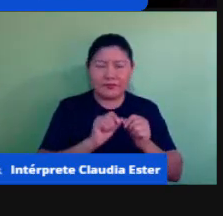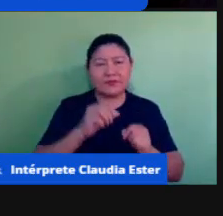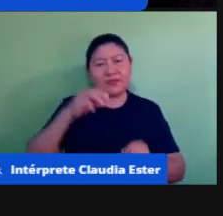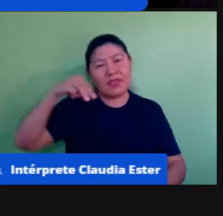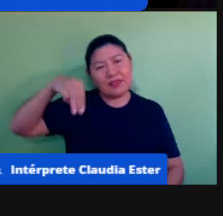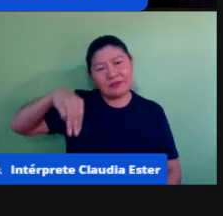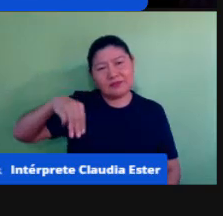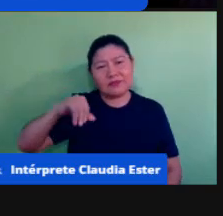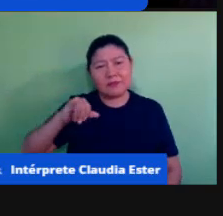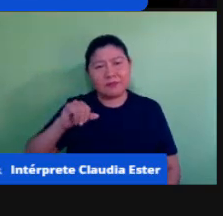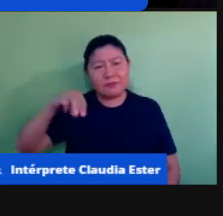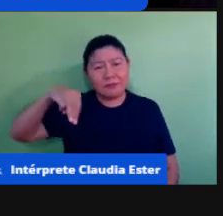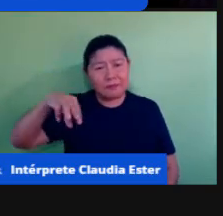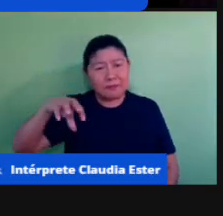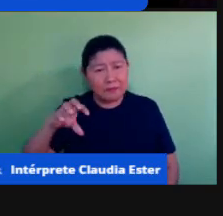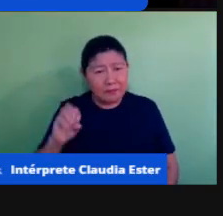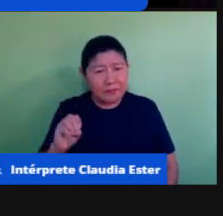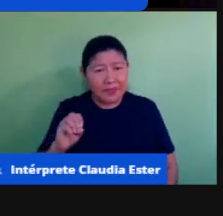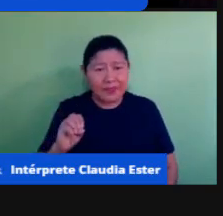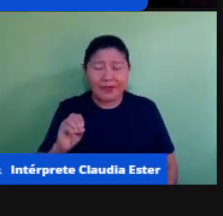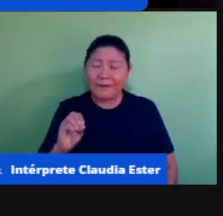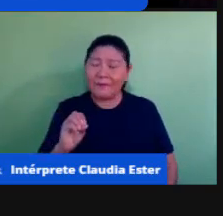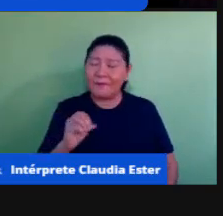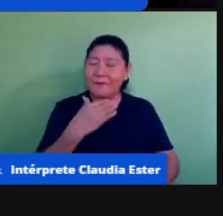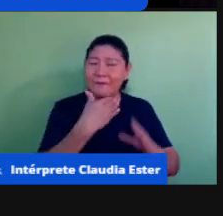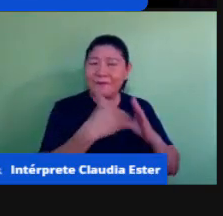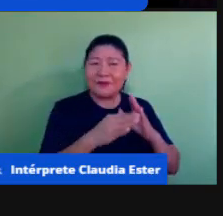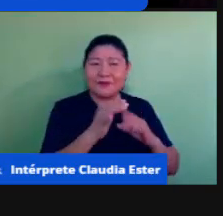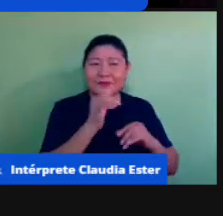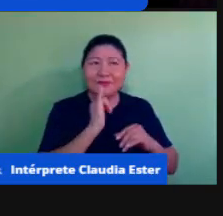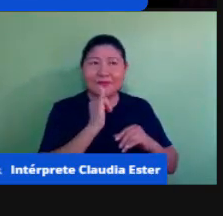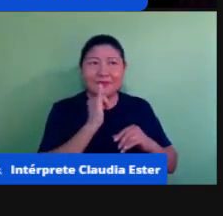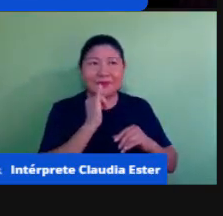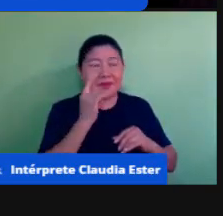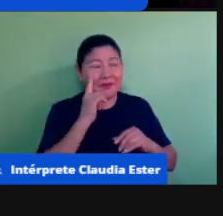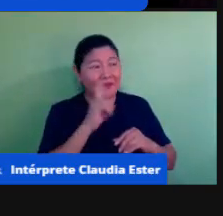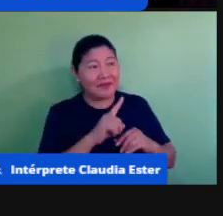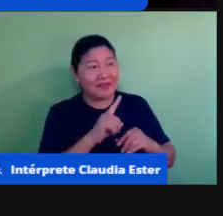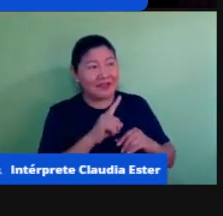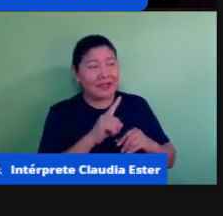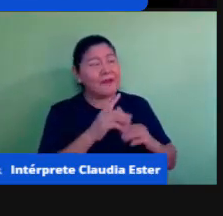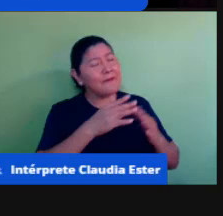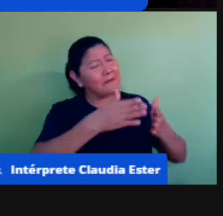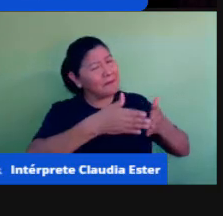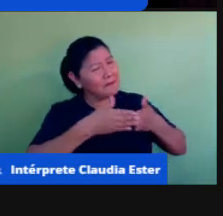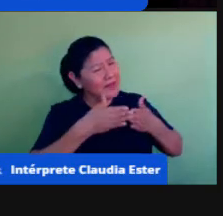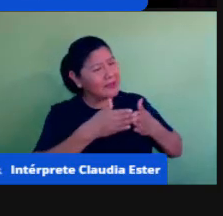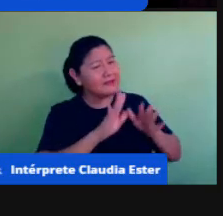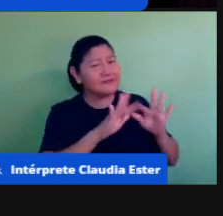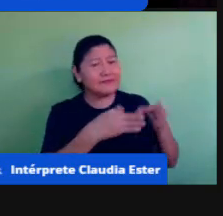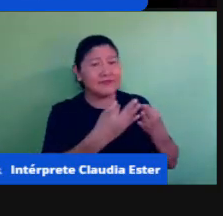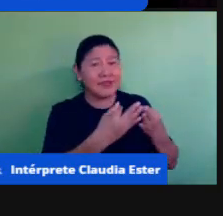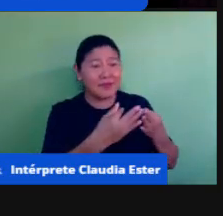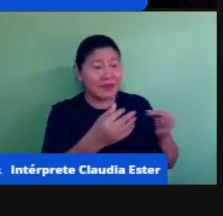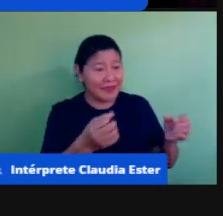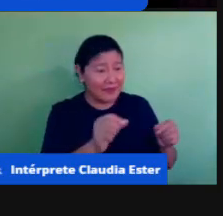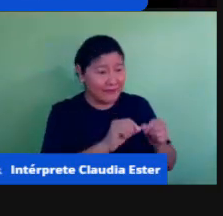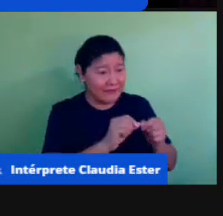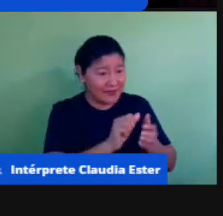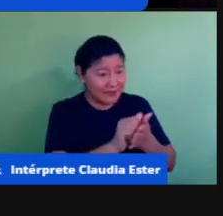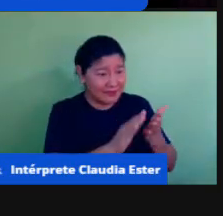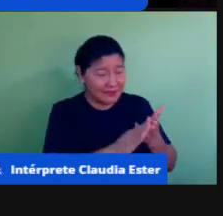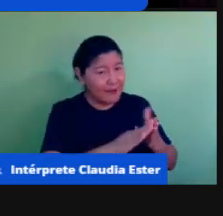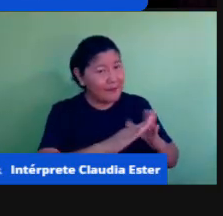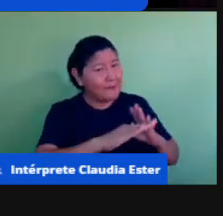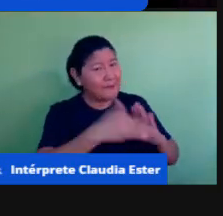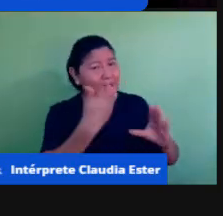coisa, aproveita e fala para os pais, manda uma fotinha que você quer acompanhar. E quando eles fizerem essa interação com